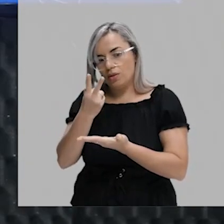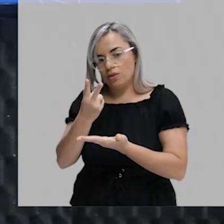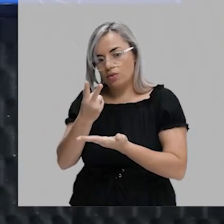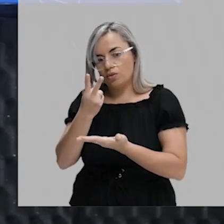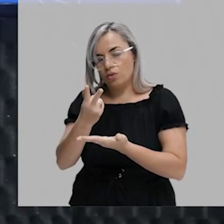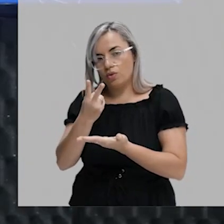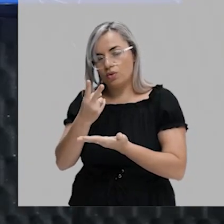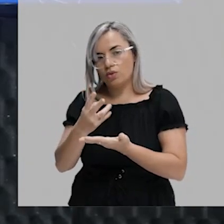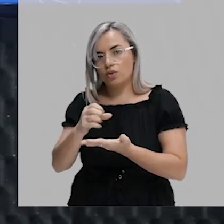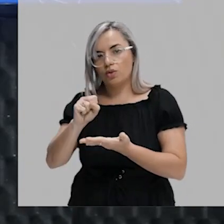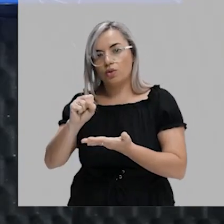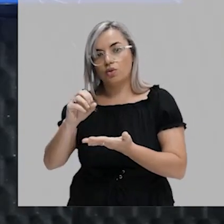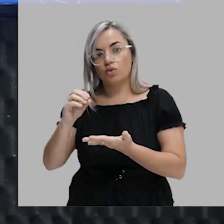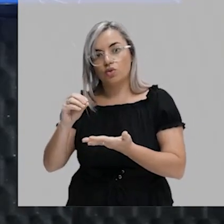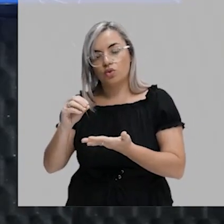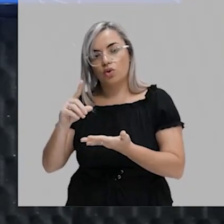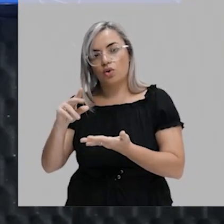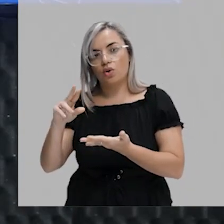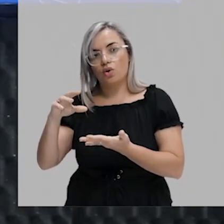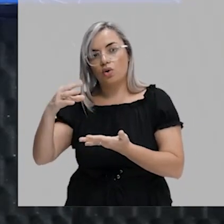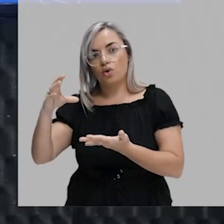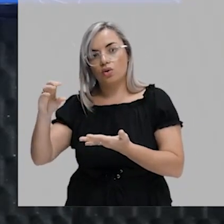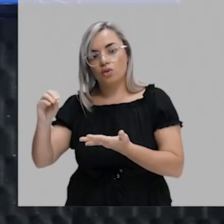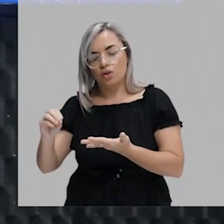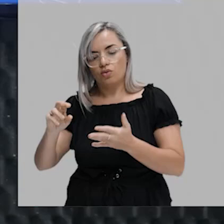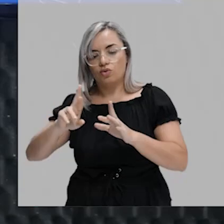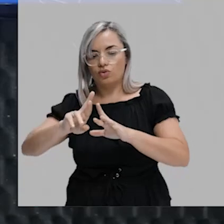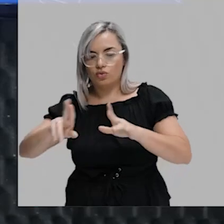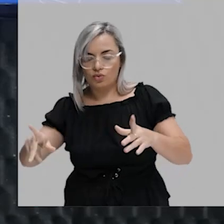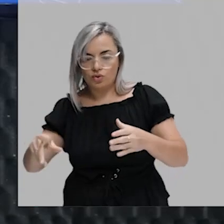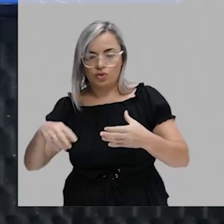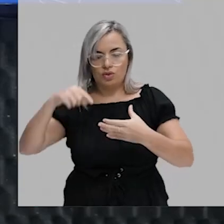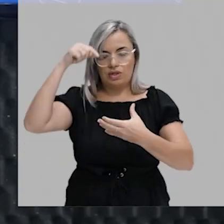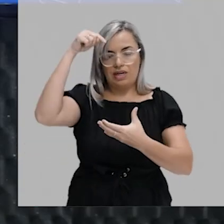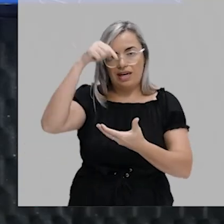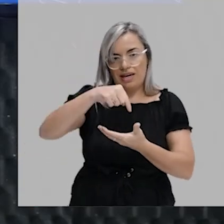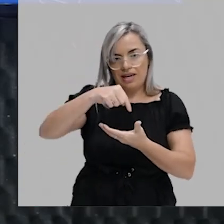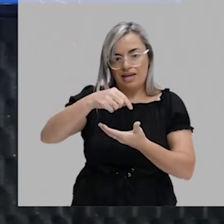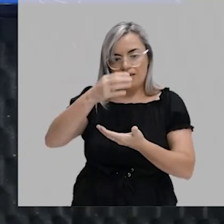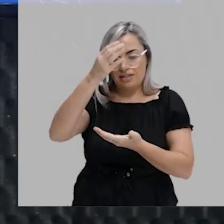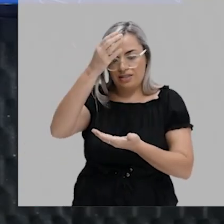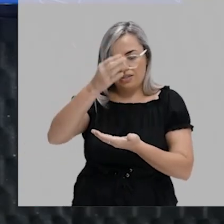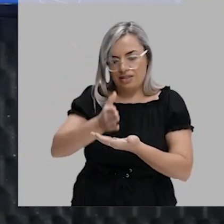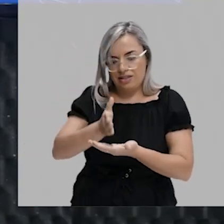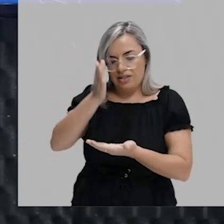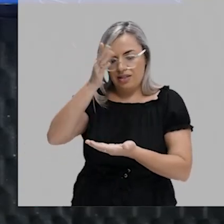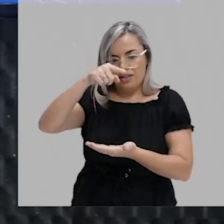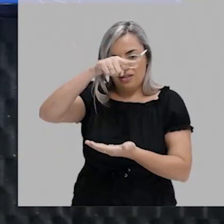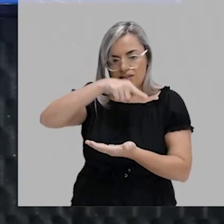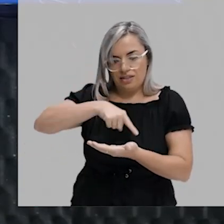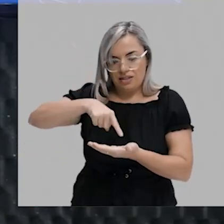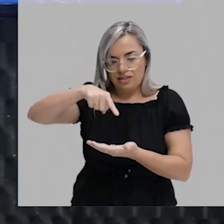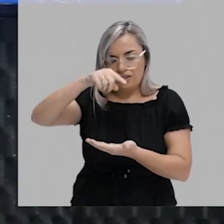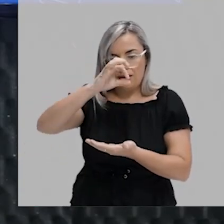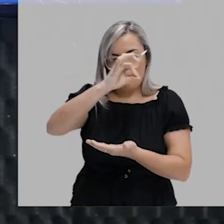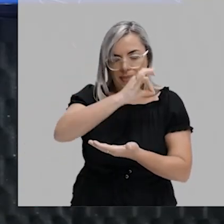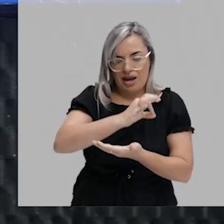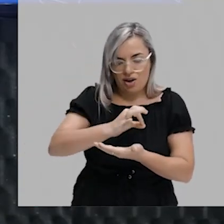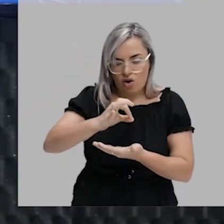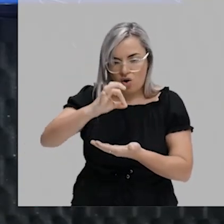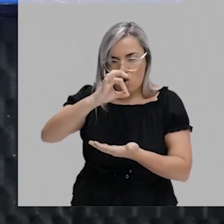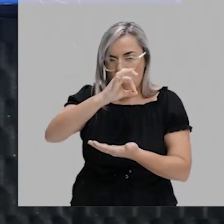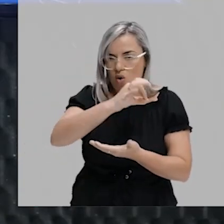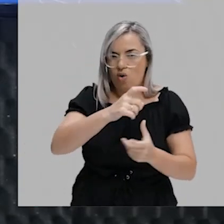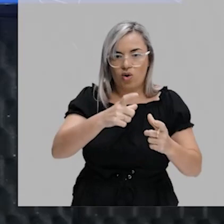uma solução aqui que tem uma maior quantidade de soluto e uma outra solução que tem uma menor quantidade de soluto. Essa que tem uma